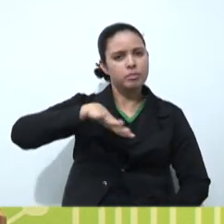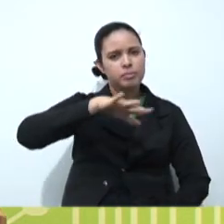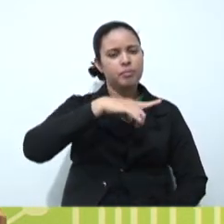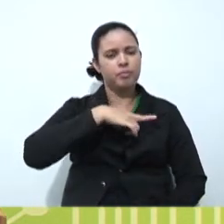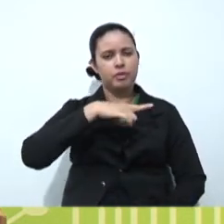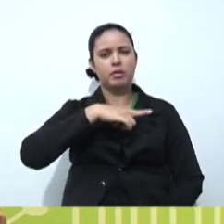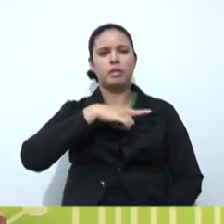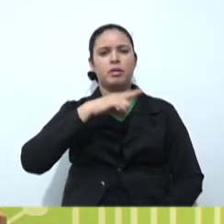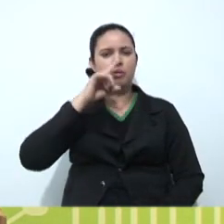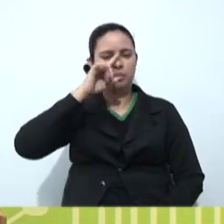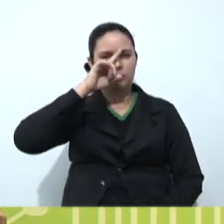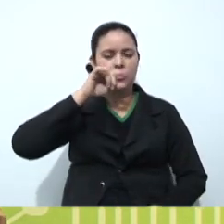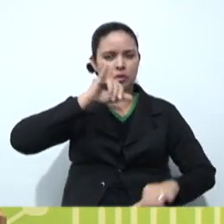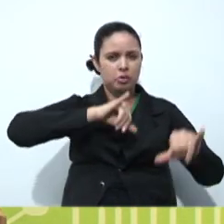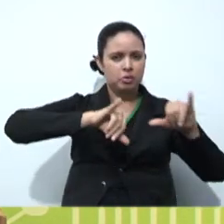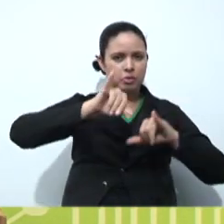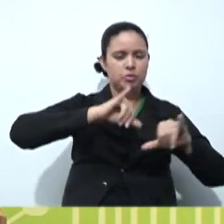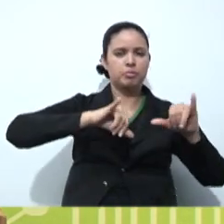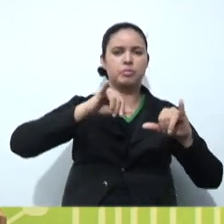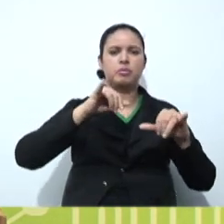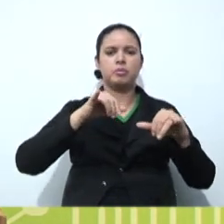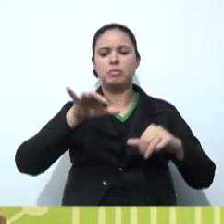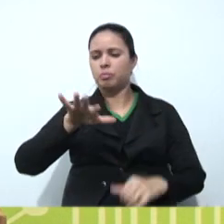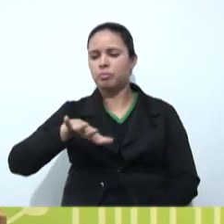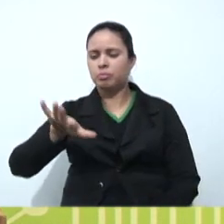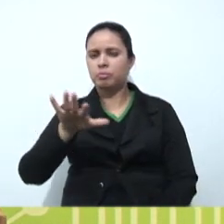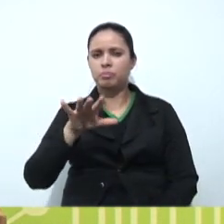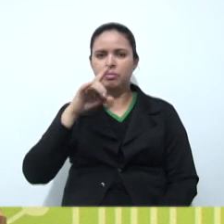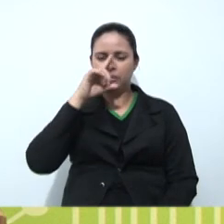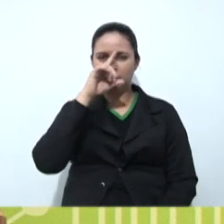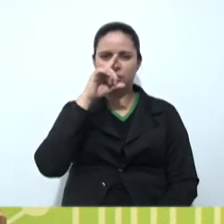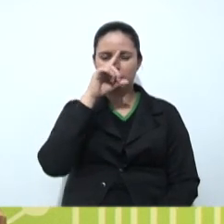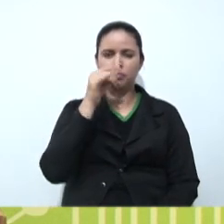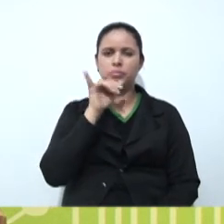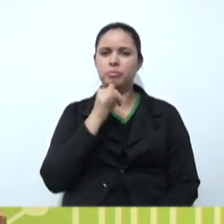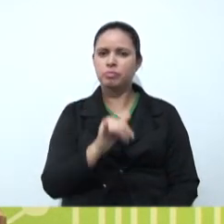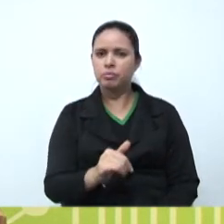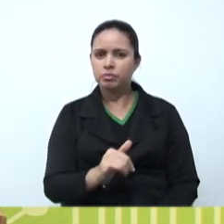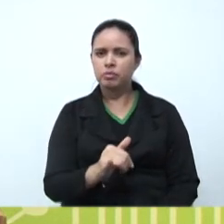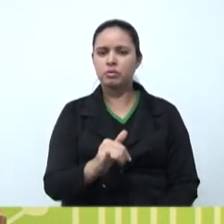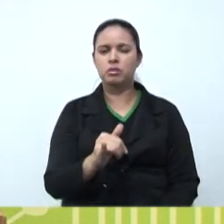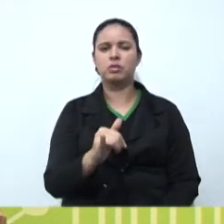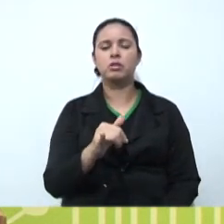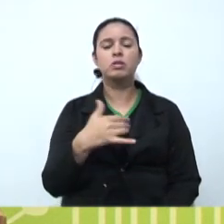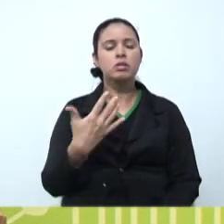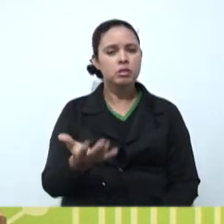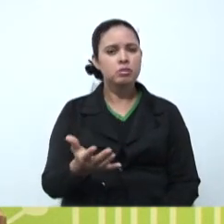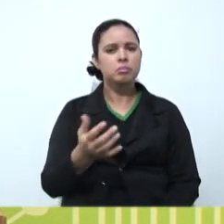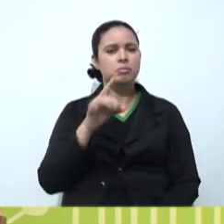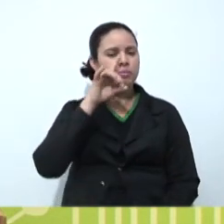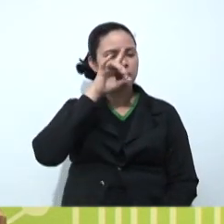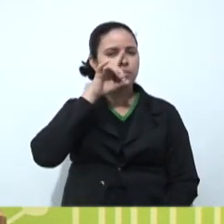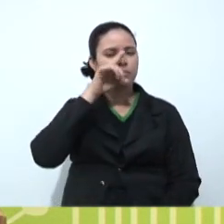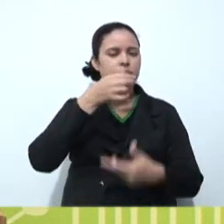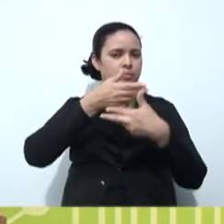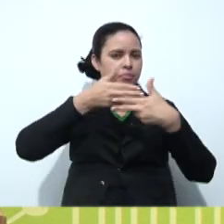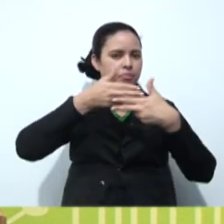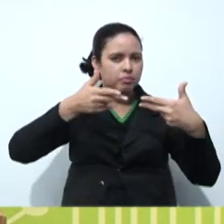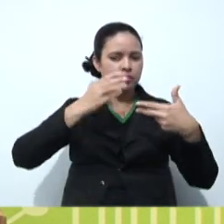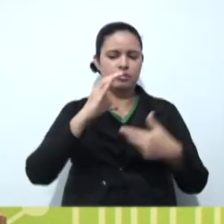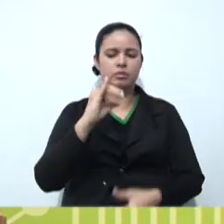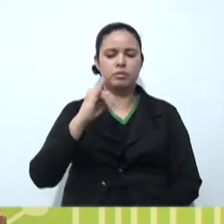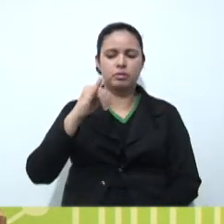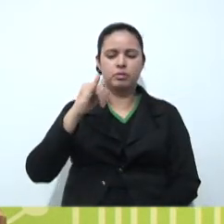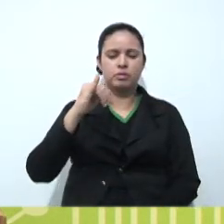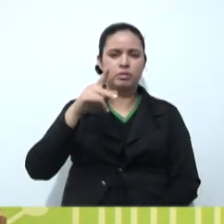risco químico, nesse ambiente aqui um risco elétrico, ou qualquer tipo de risco relacionado, tá? E a CIPA se apropria desse conhecimento